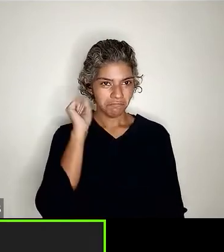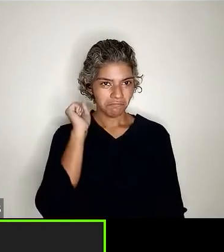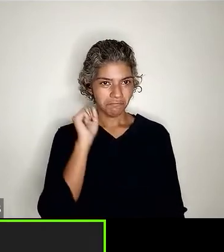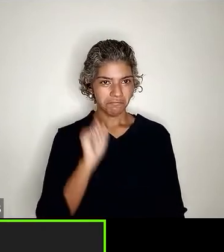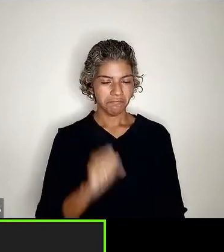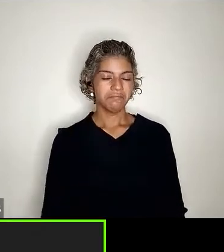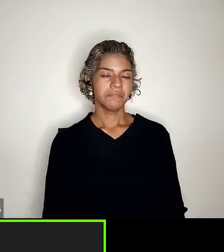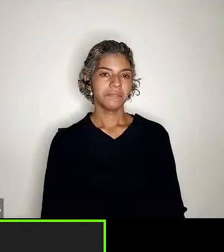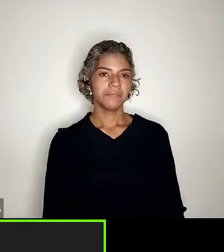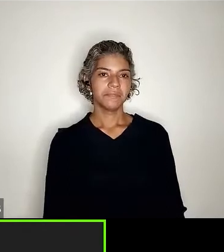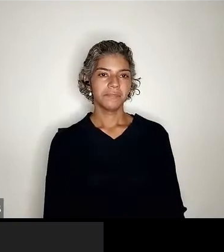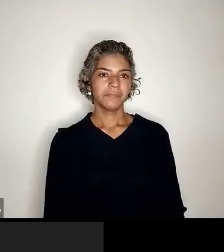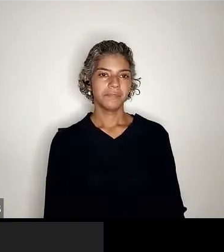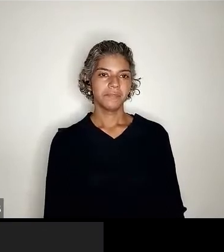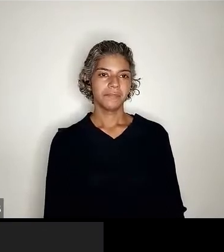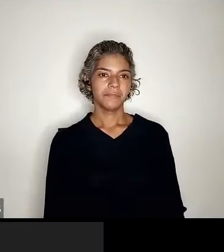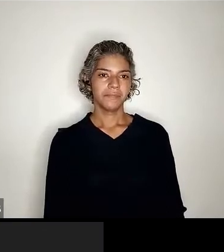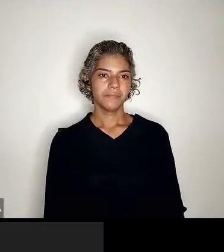ouvindo.